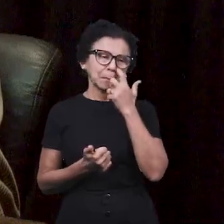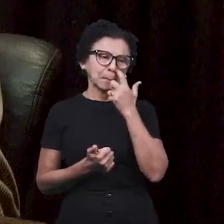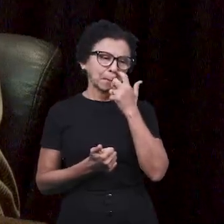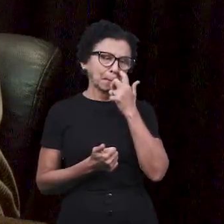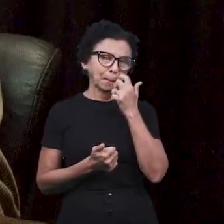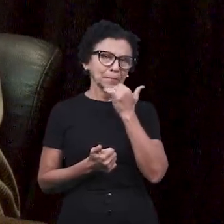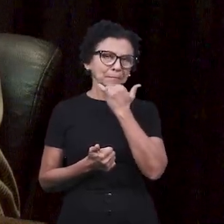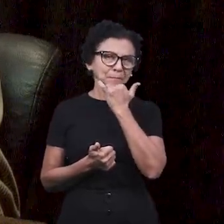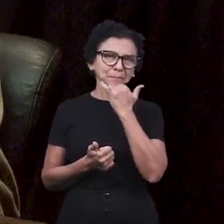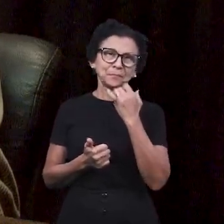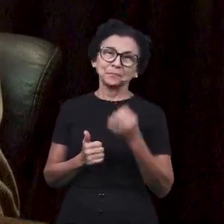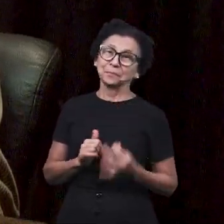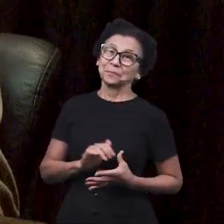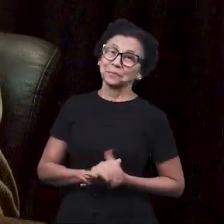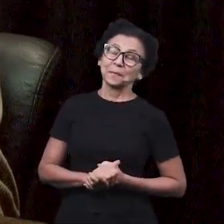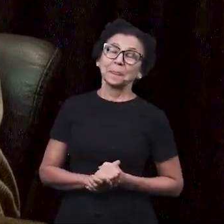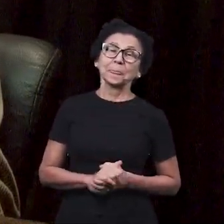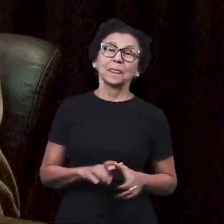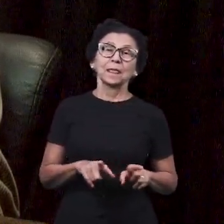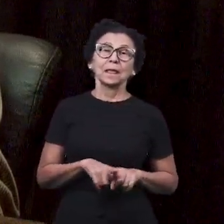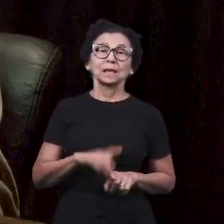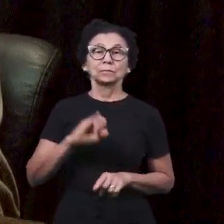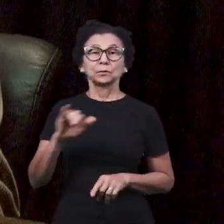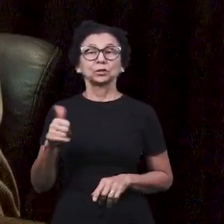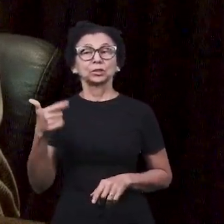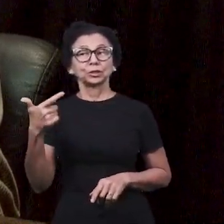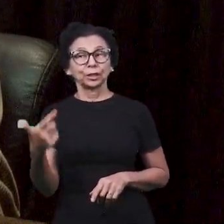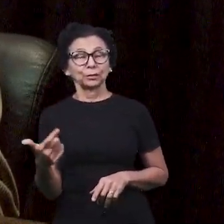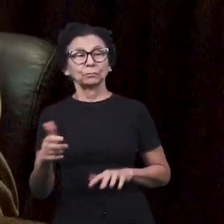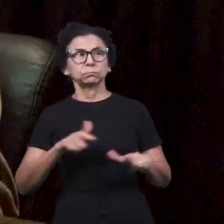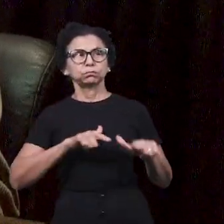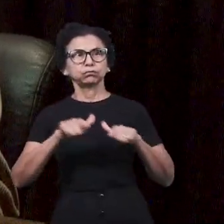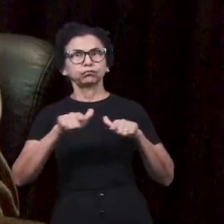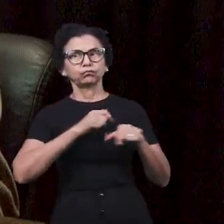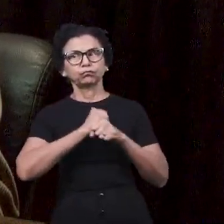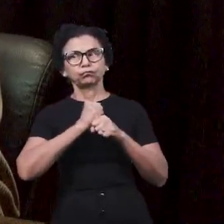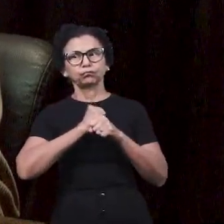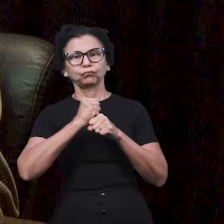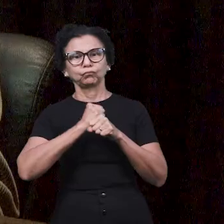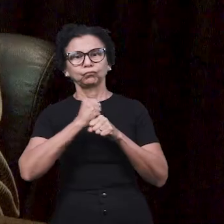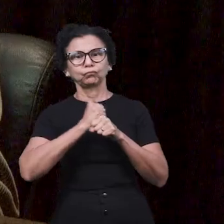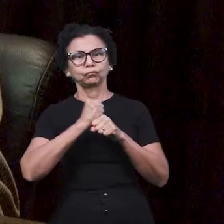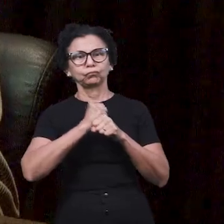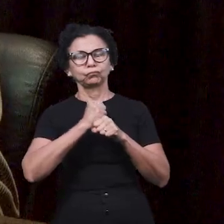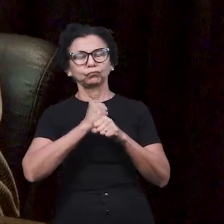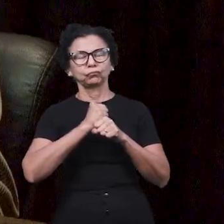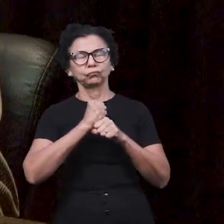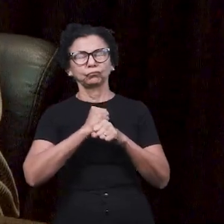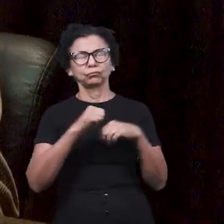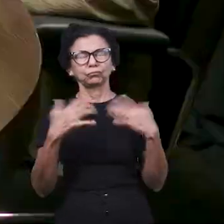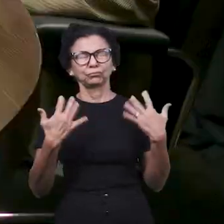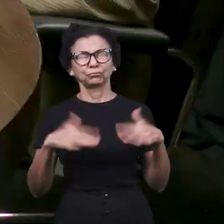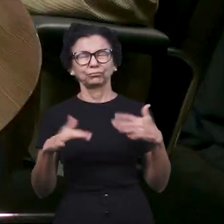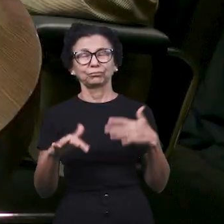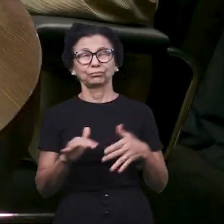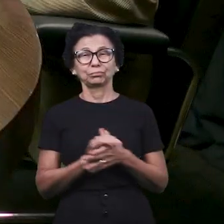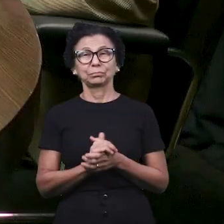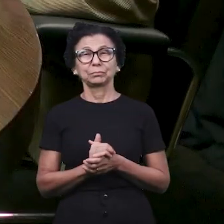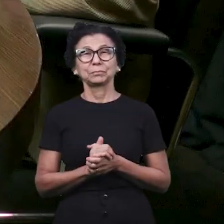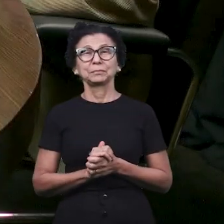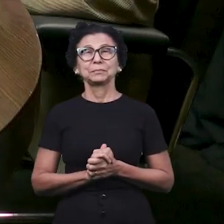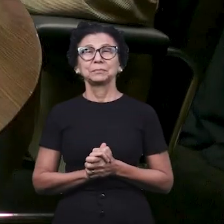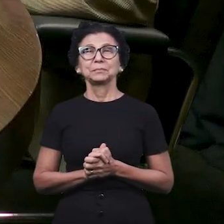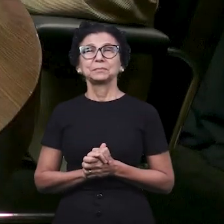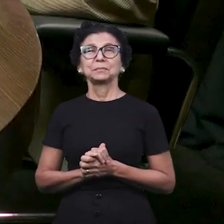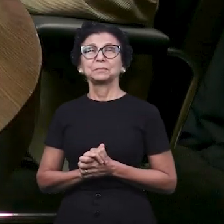coisa, como o Senhor, apesar de que Jacó teve que trabalhar muitos anos, Sim, sim. né, por 14 anos para poder.